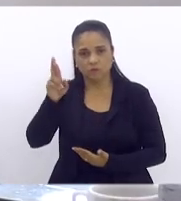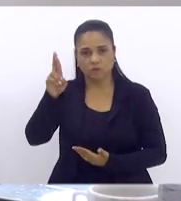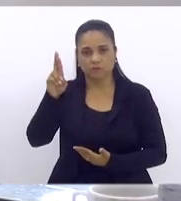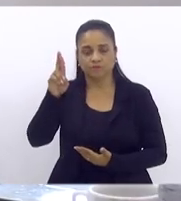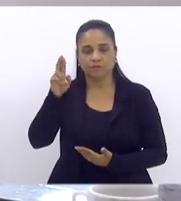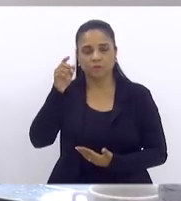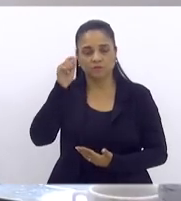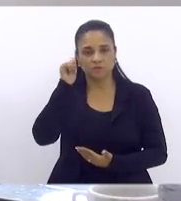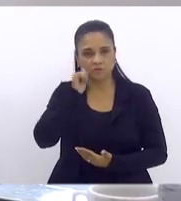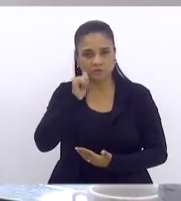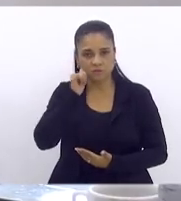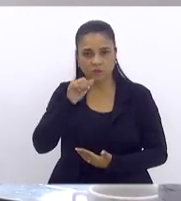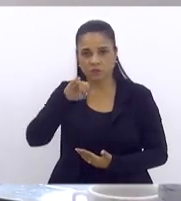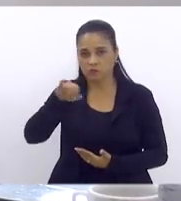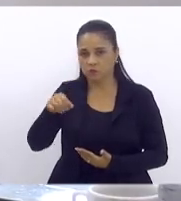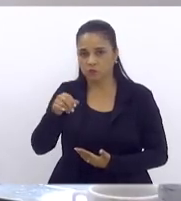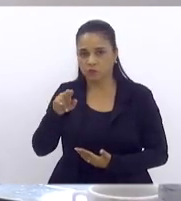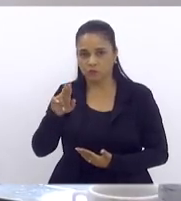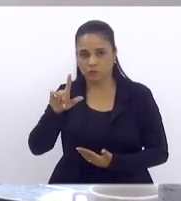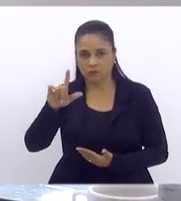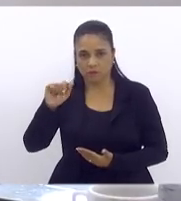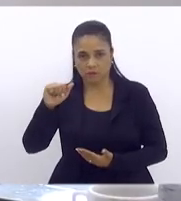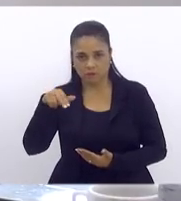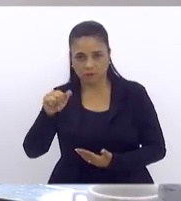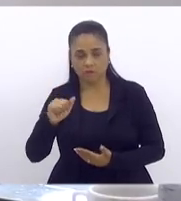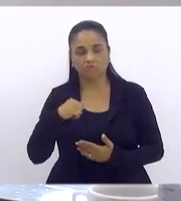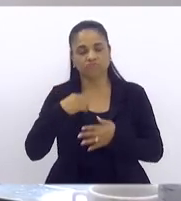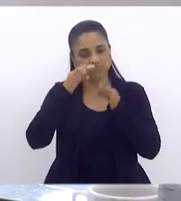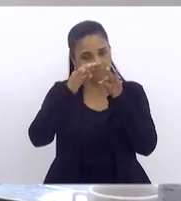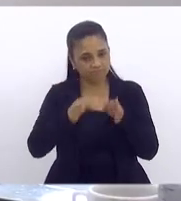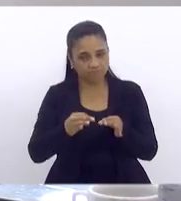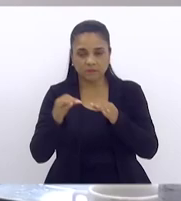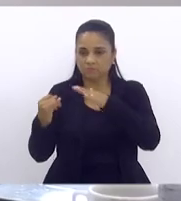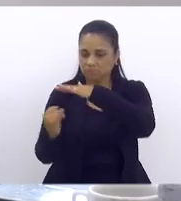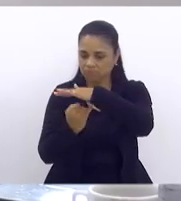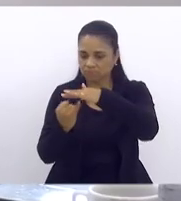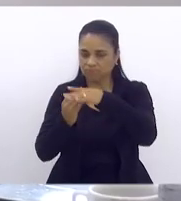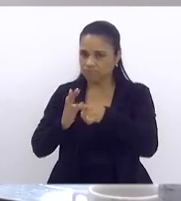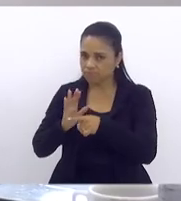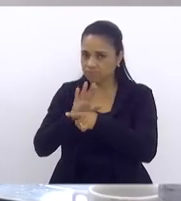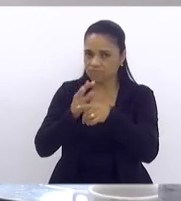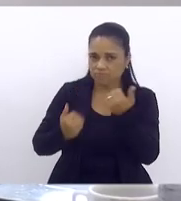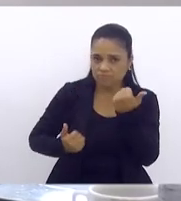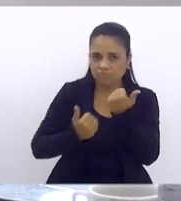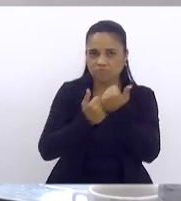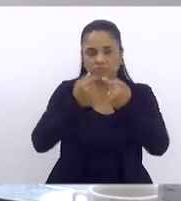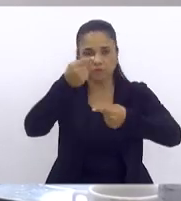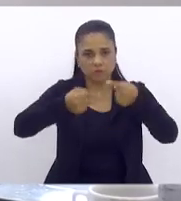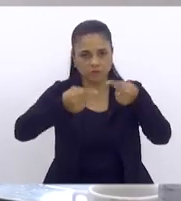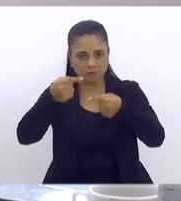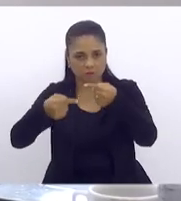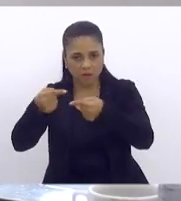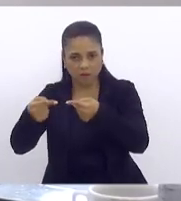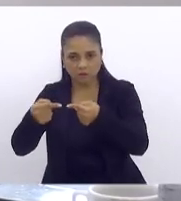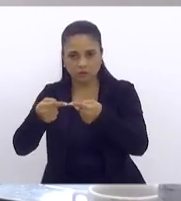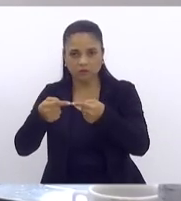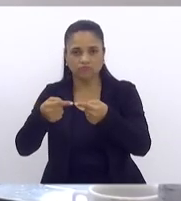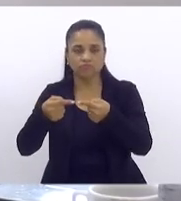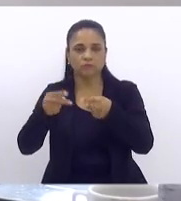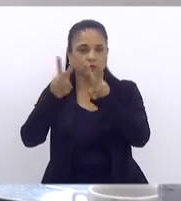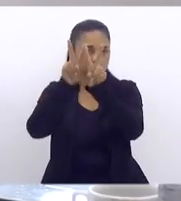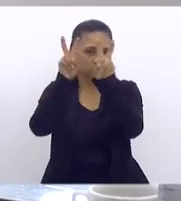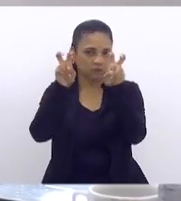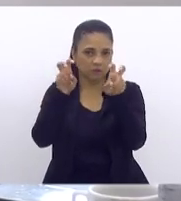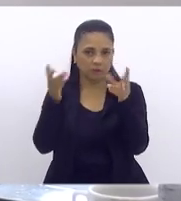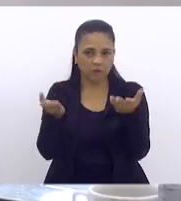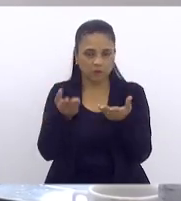aqui. Tenho absoluta certeza de que a contribuição do Instituto para o debate do nosso aparato